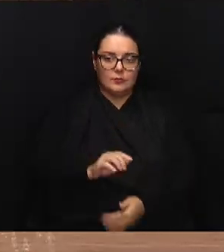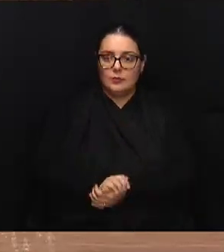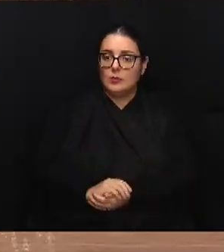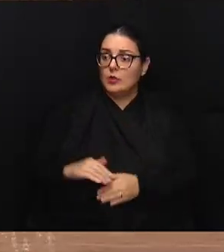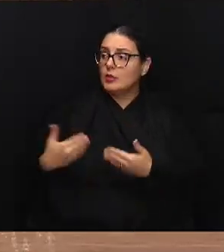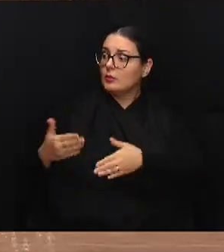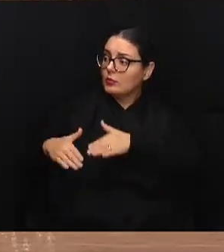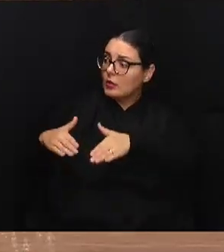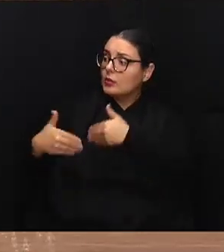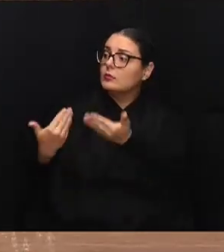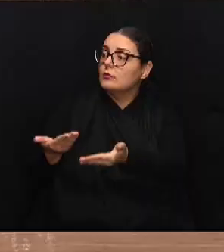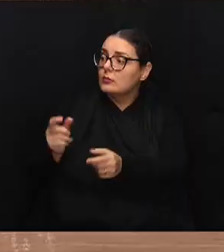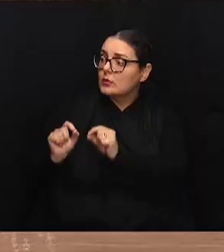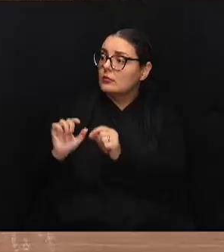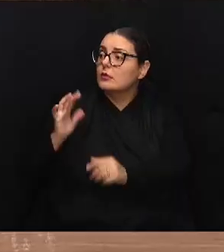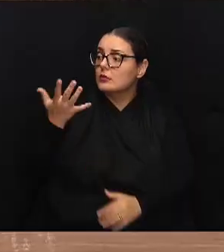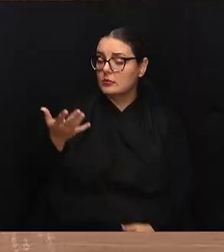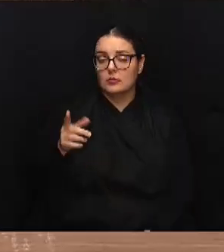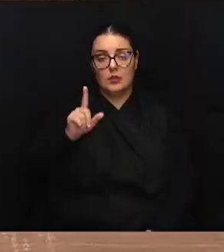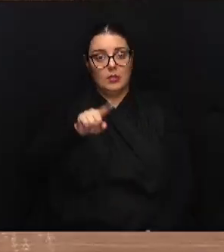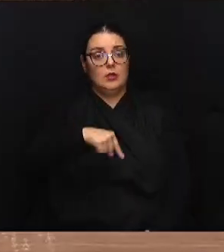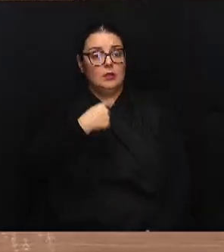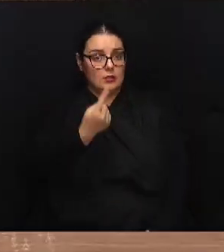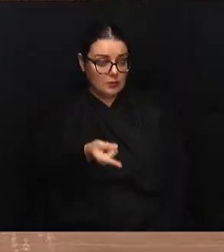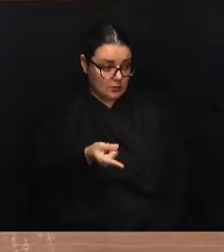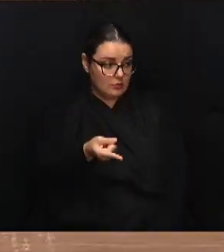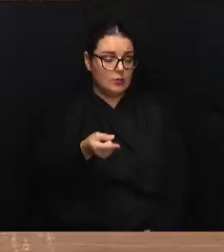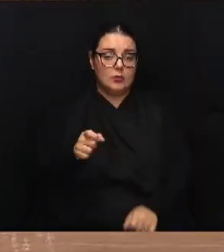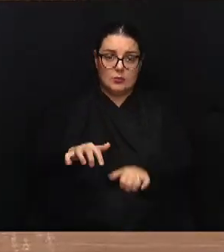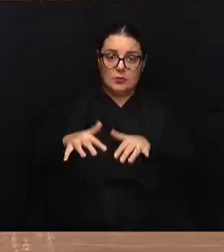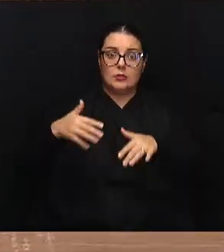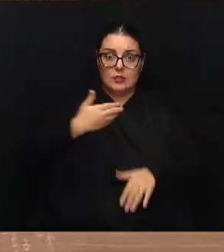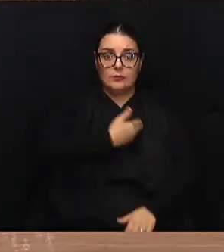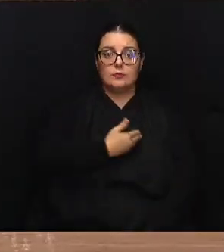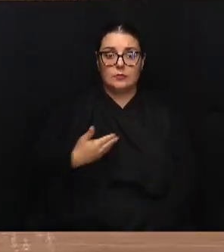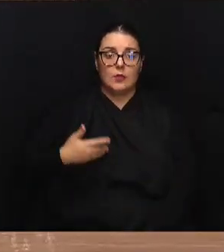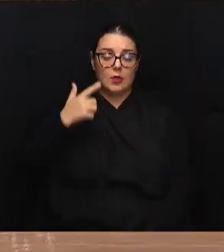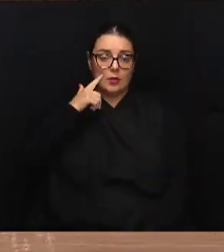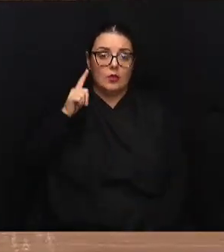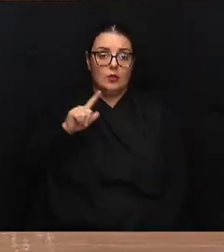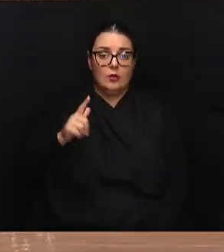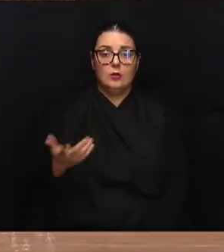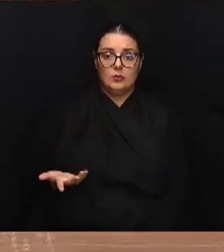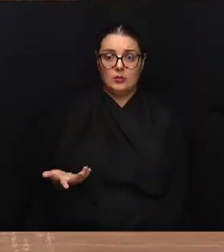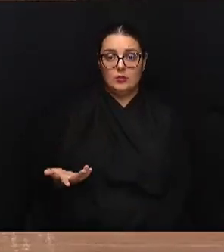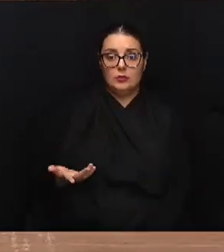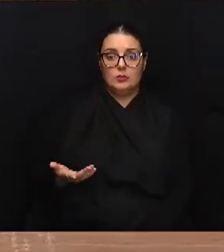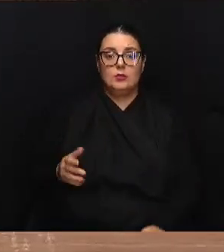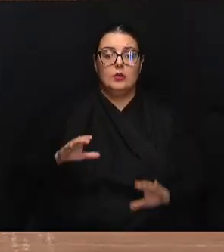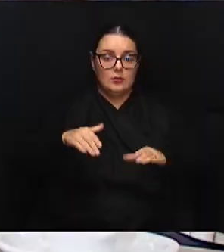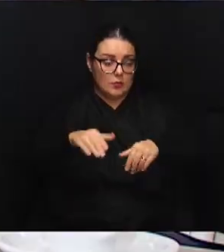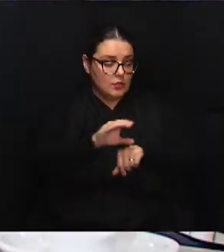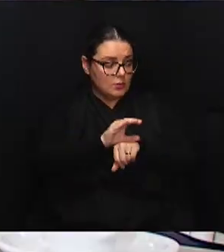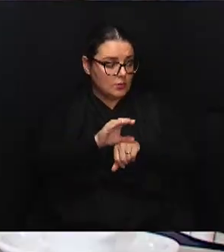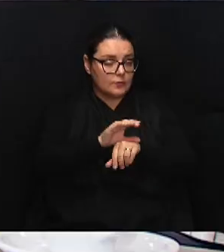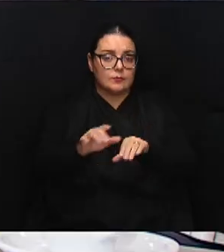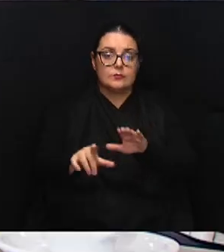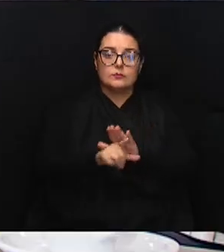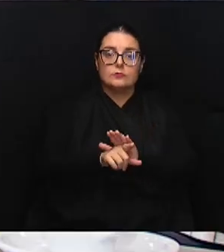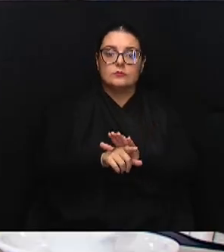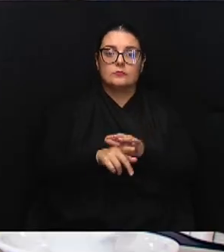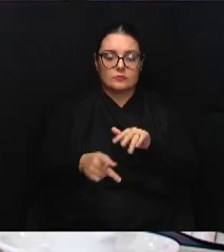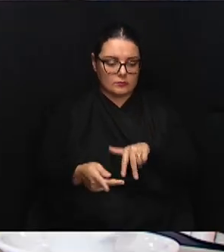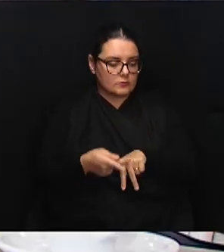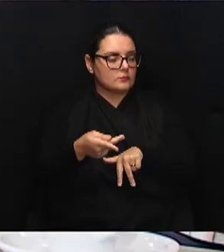agora? O próximo passo é depois da audiência pública, obviamente, a Comissão de Constituição e Legalidade emitiu o